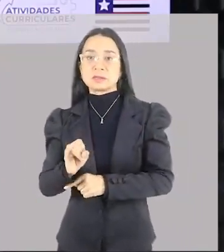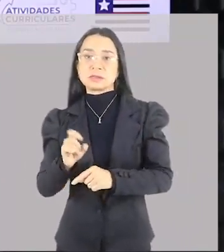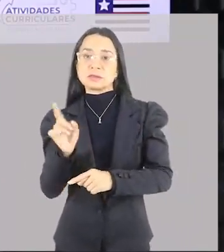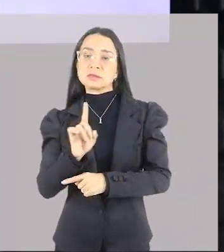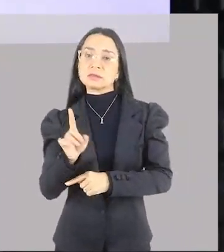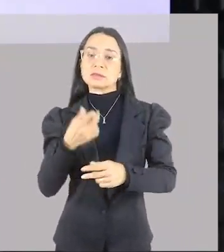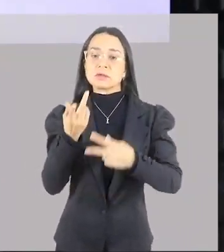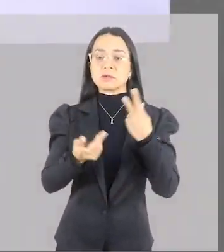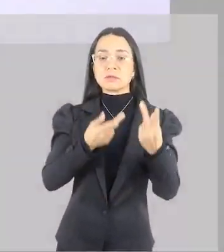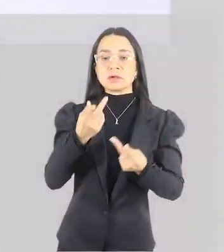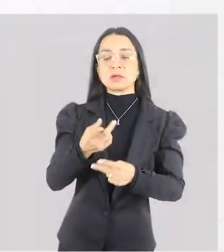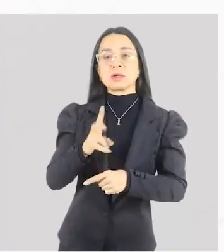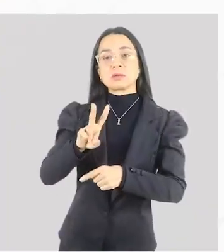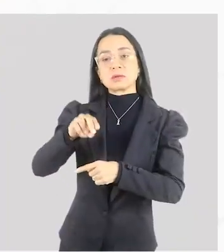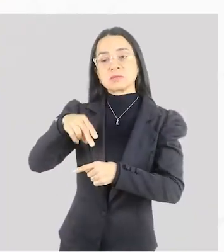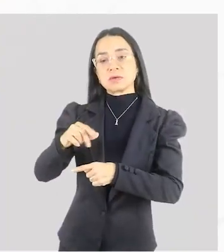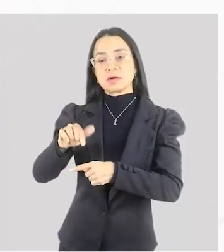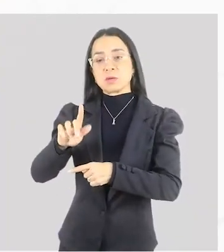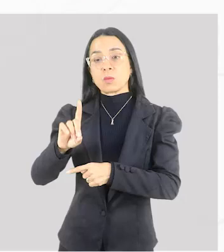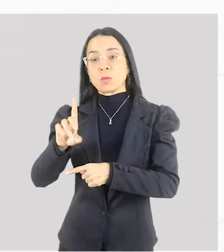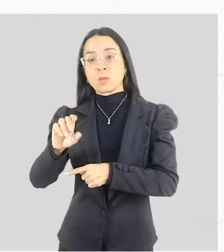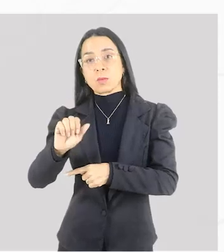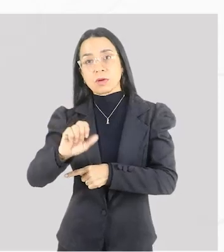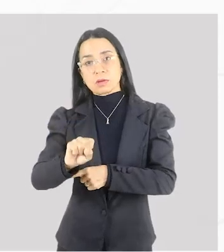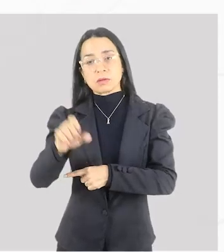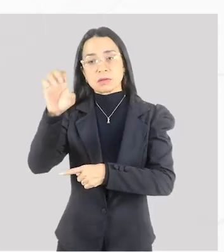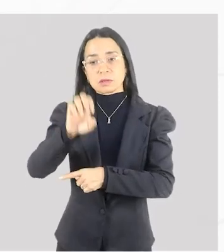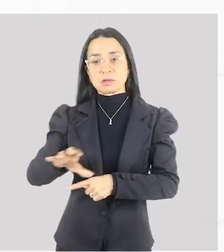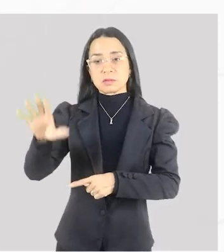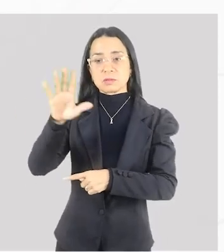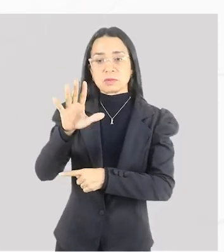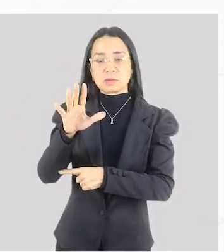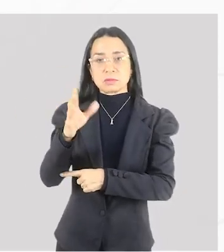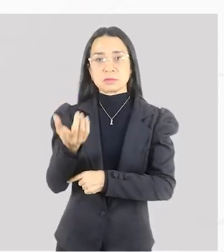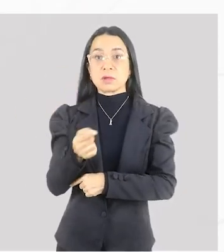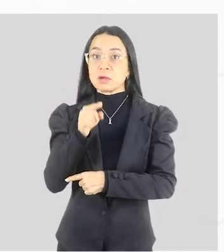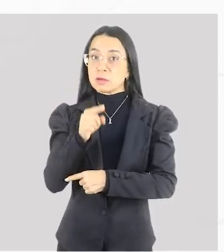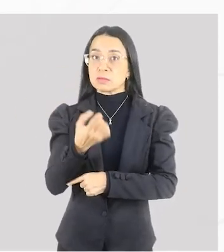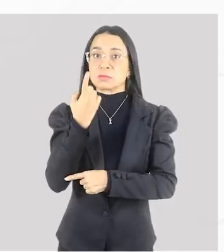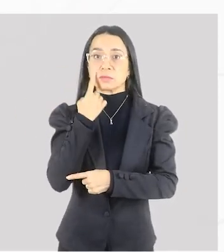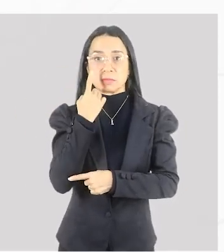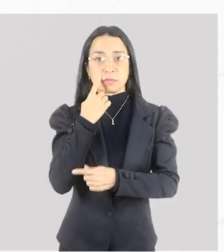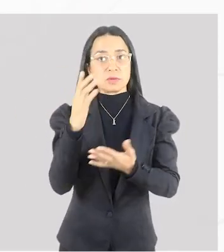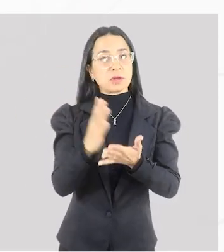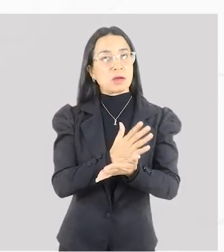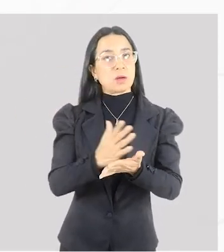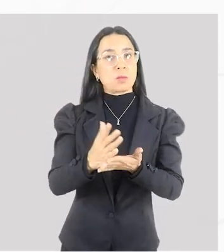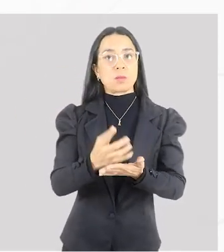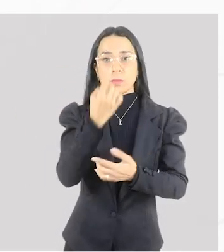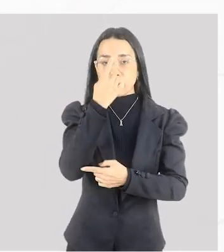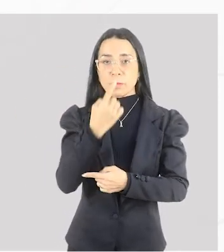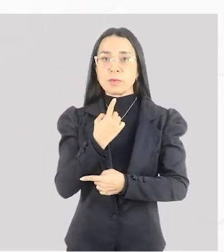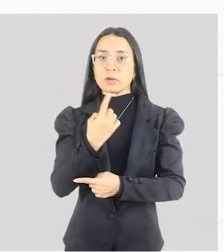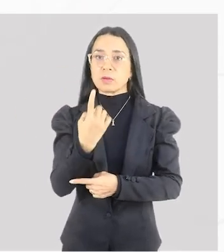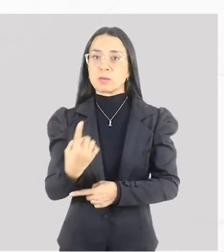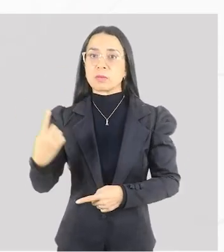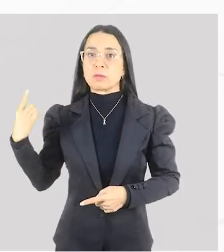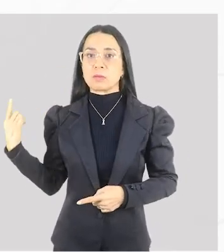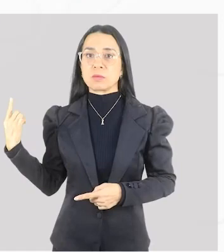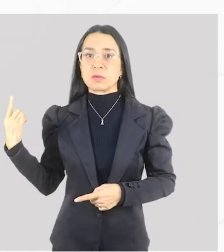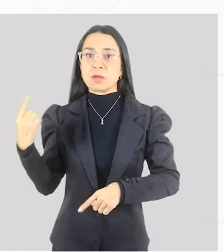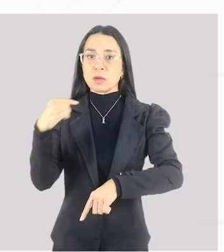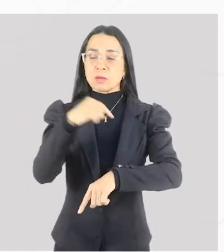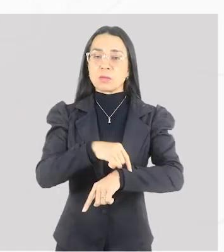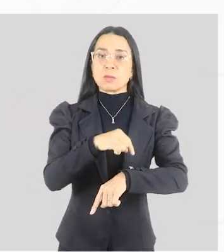europeias. E, Josefina, o que são essas vanguardas? Vocês já viram alguma dessas imagens aqui? Em algum momento vocês já se depararam?